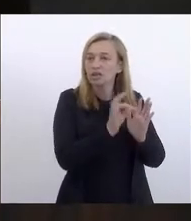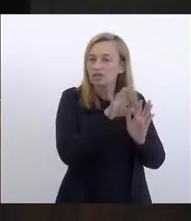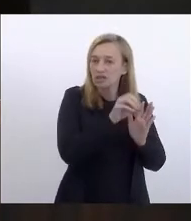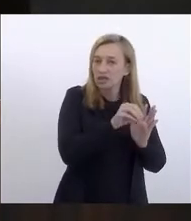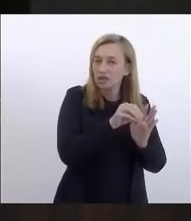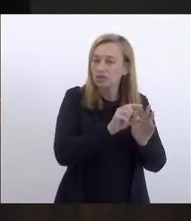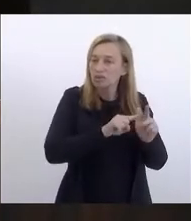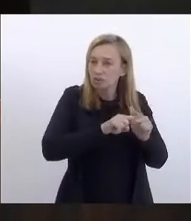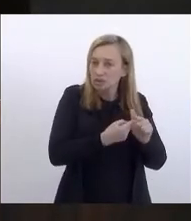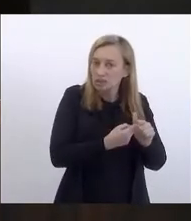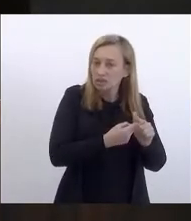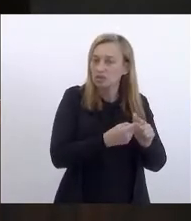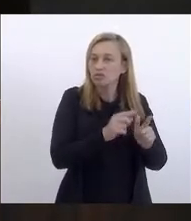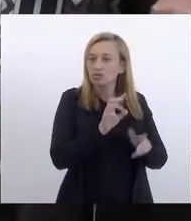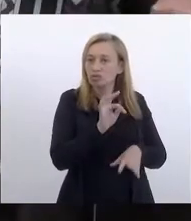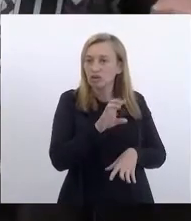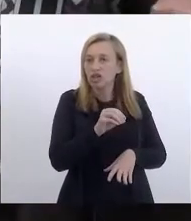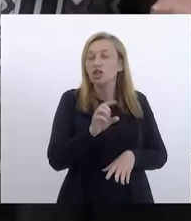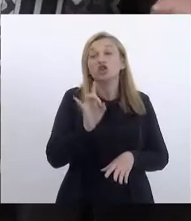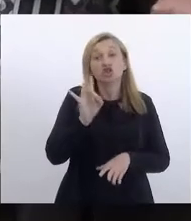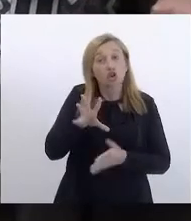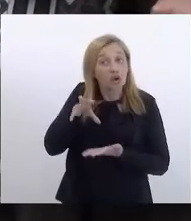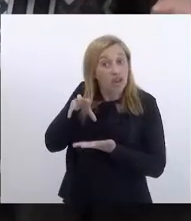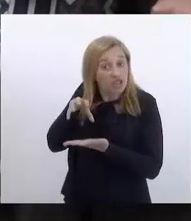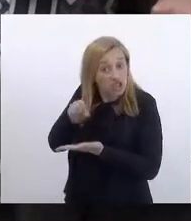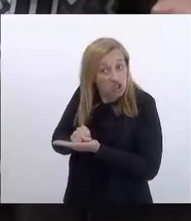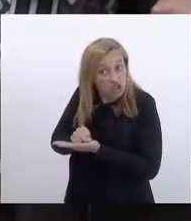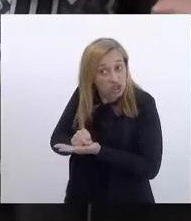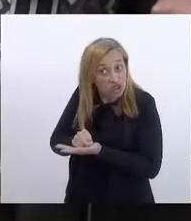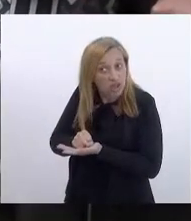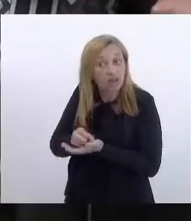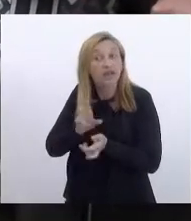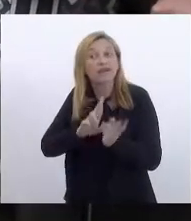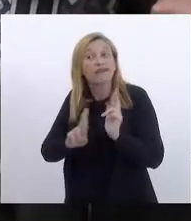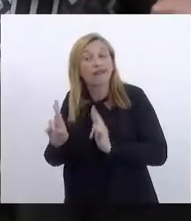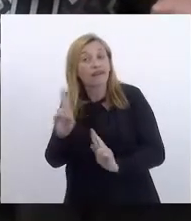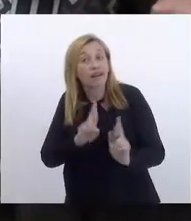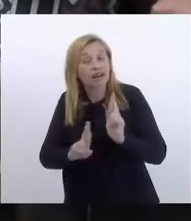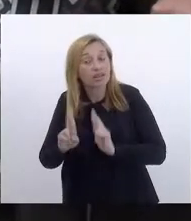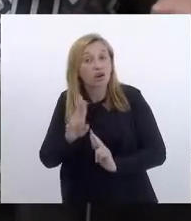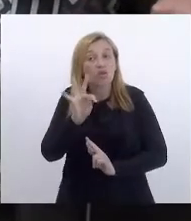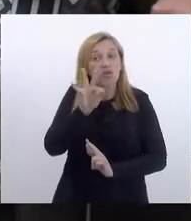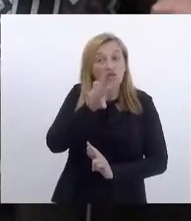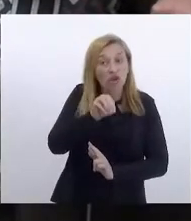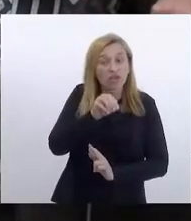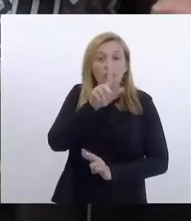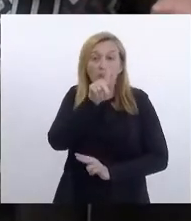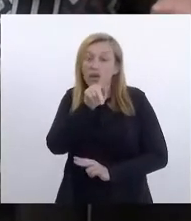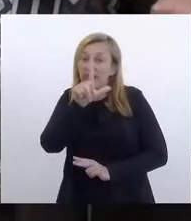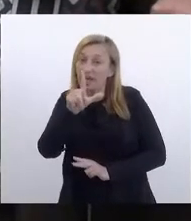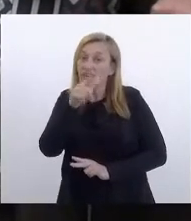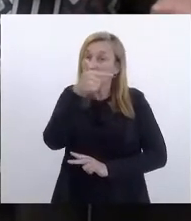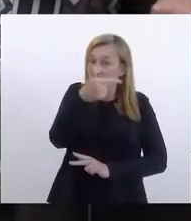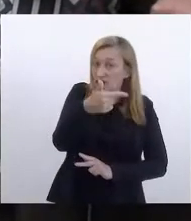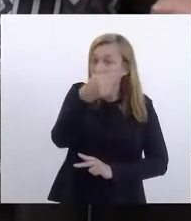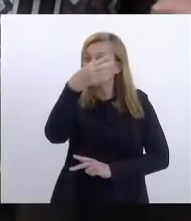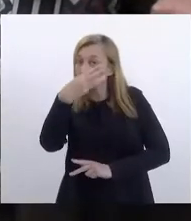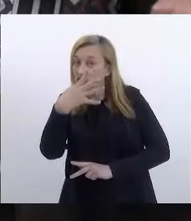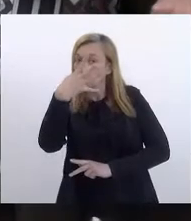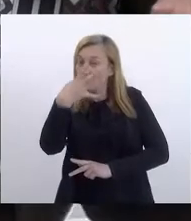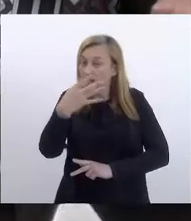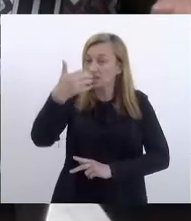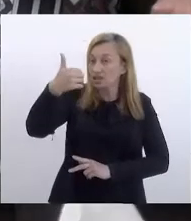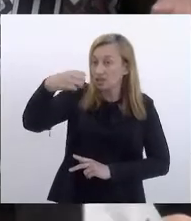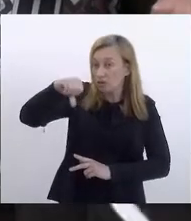manutenção dos vetos eu só registrar que em relação ao veto ao PL 2349 de